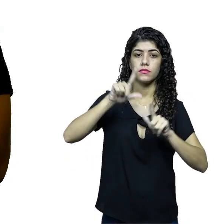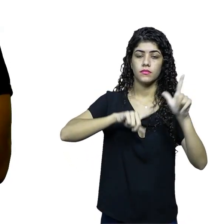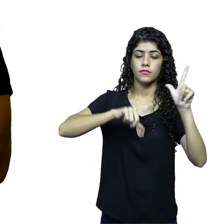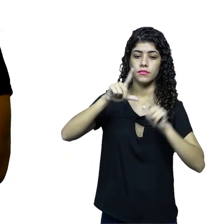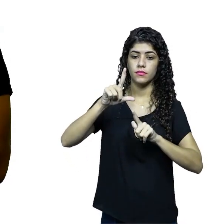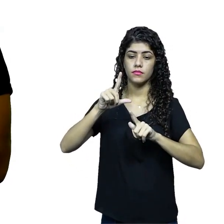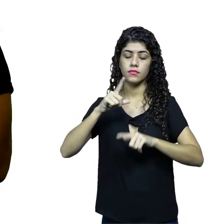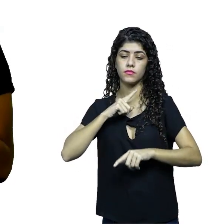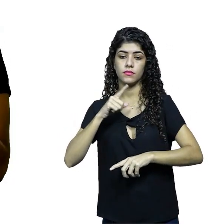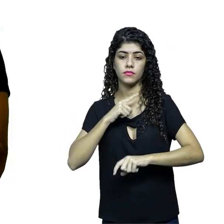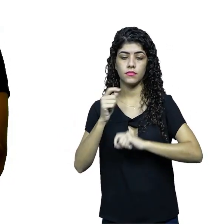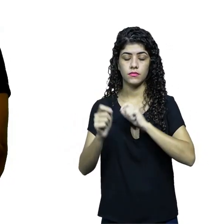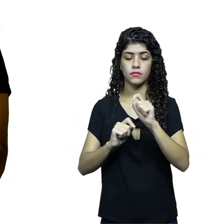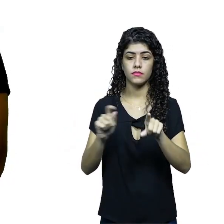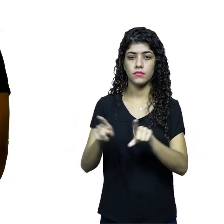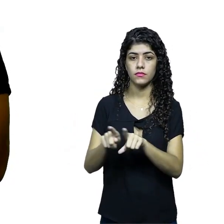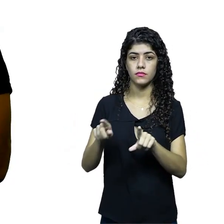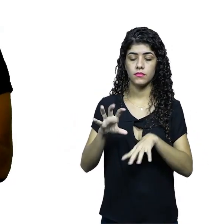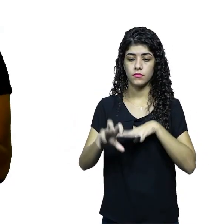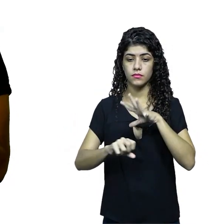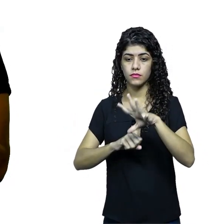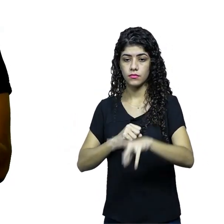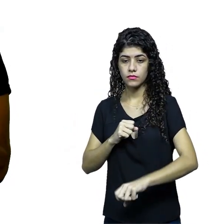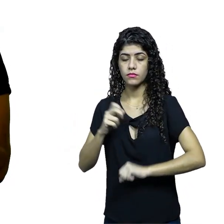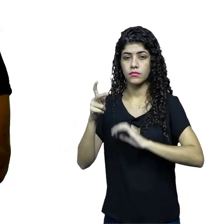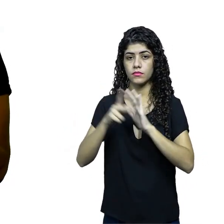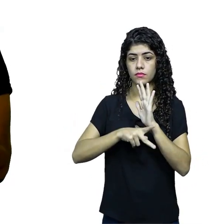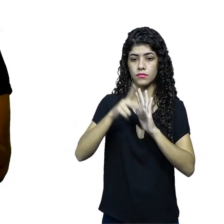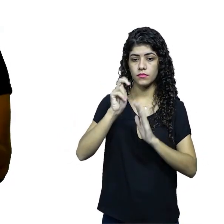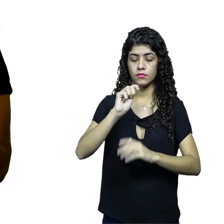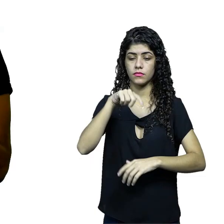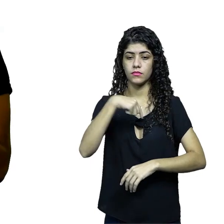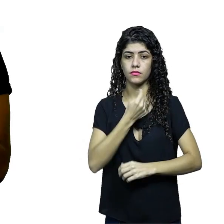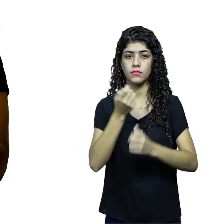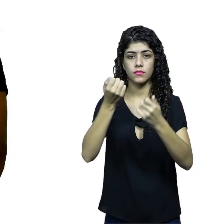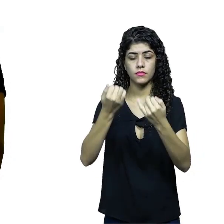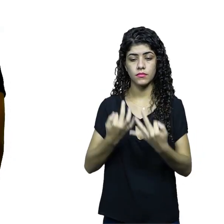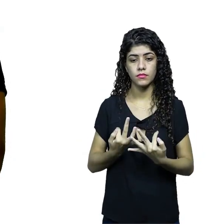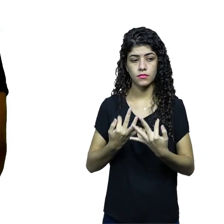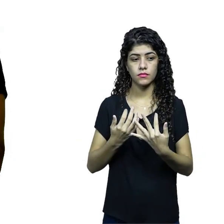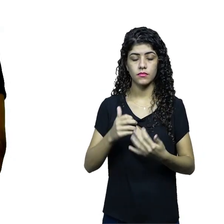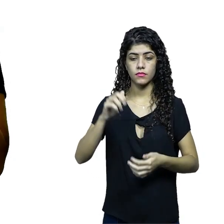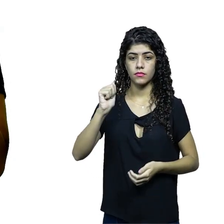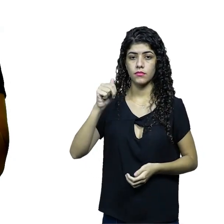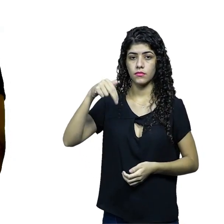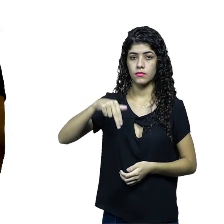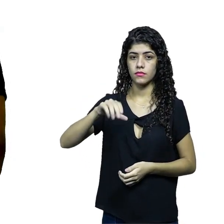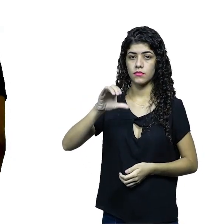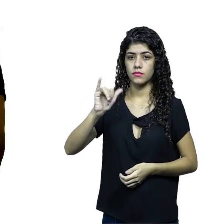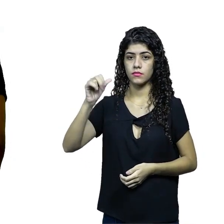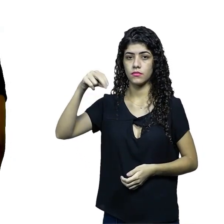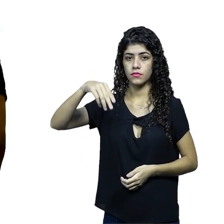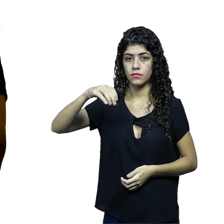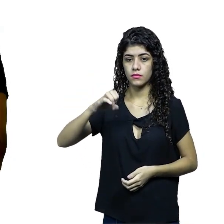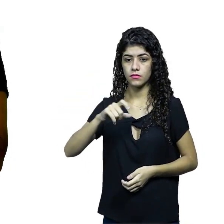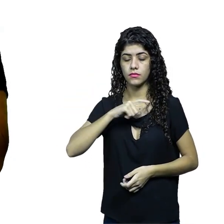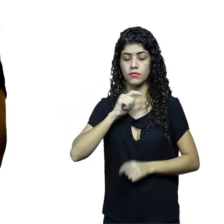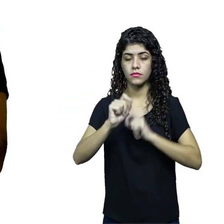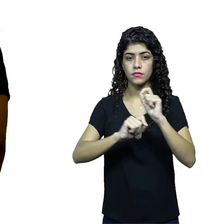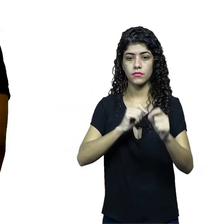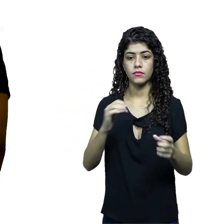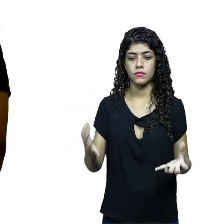essas TVs, e eles têm também a busca por projetos, né? Como a gente falou, a Ancine,